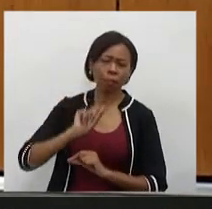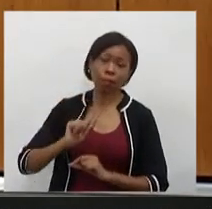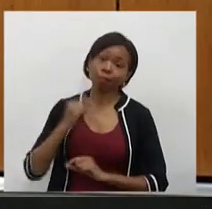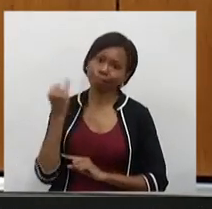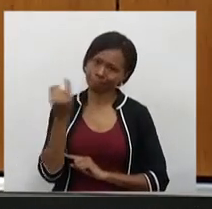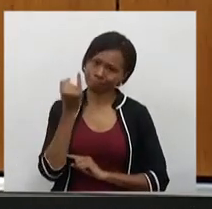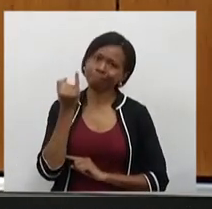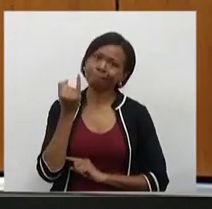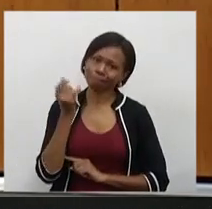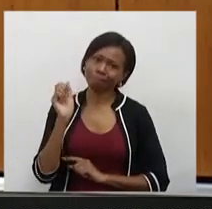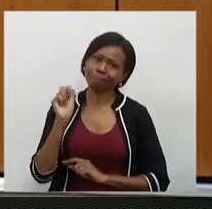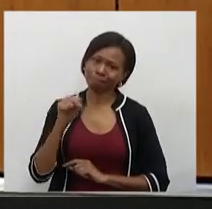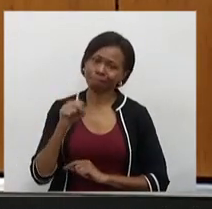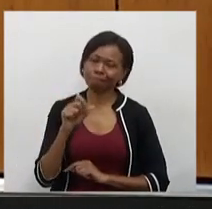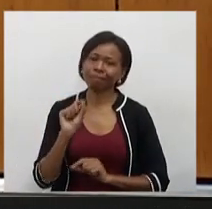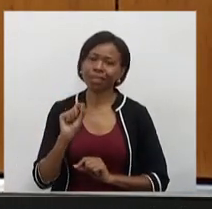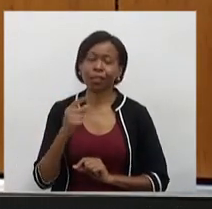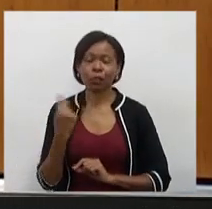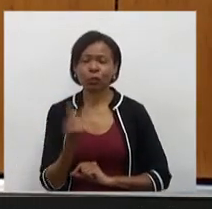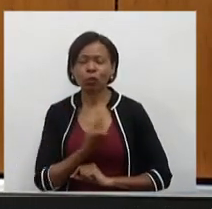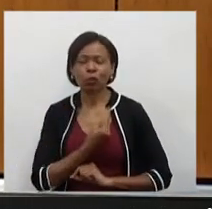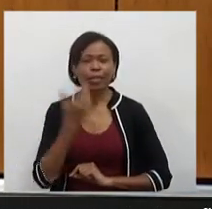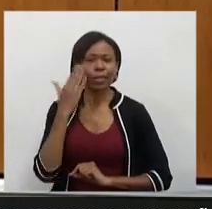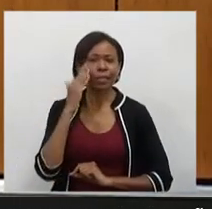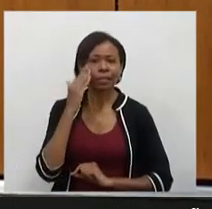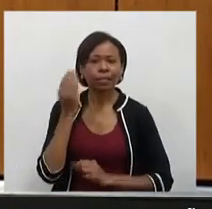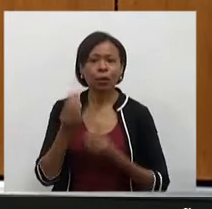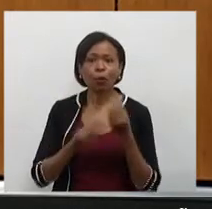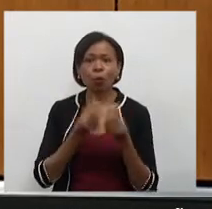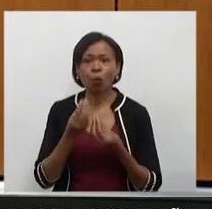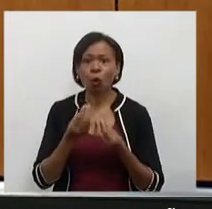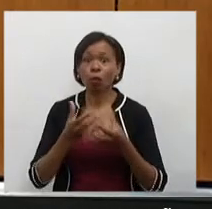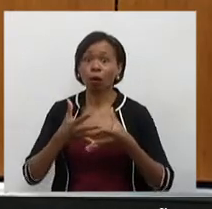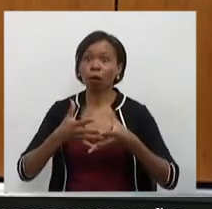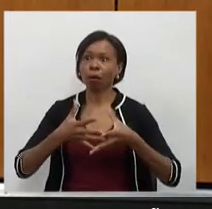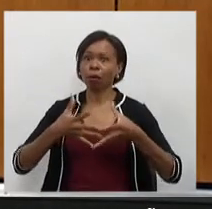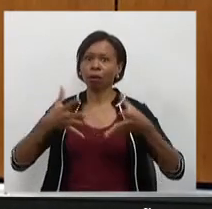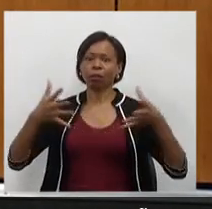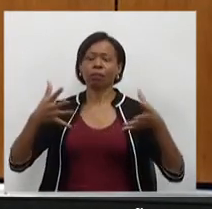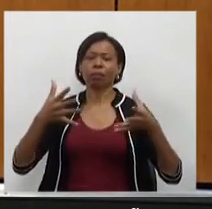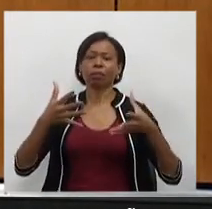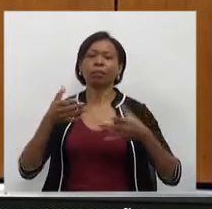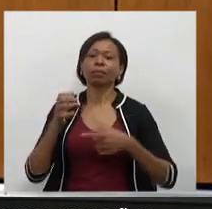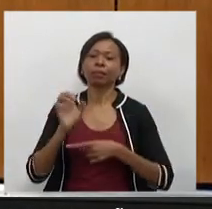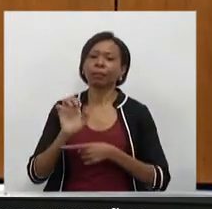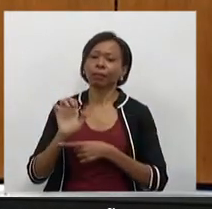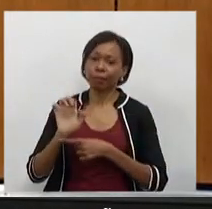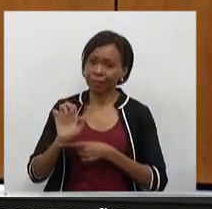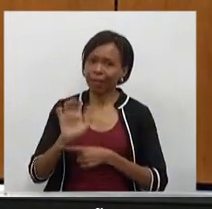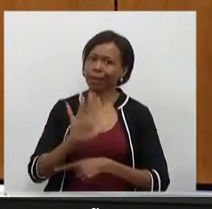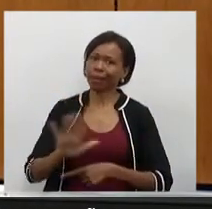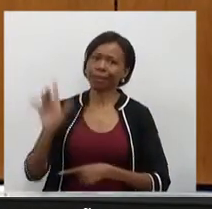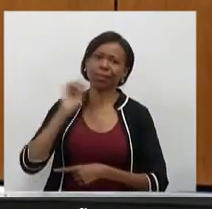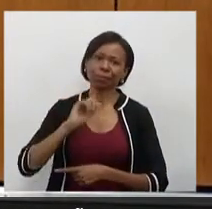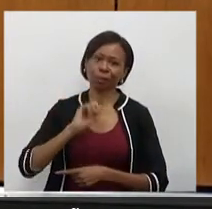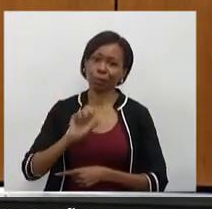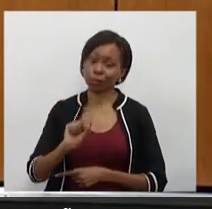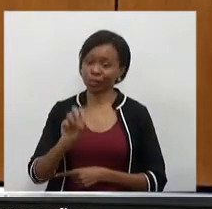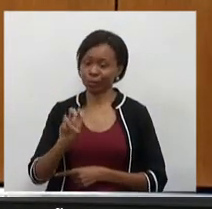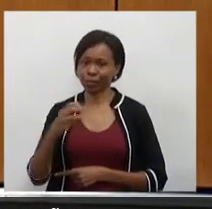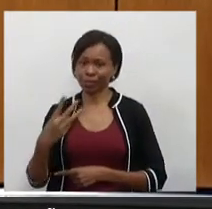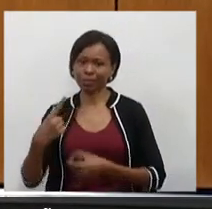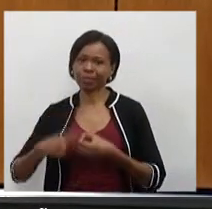possa compreender toda essa magnitude que é o nosso estado, né, com 853 municípios. Isso aí. Muito